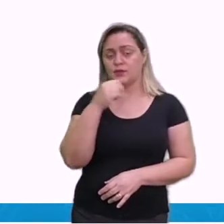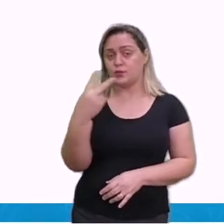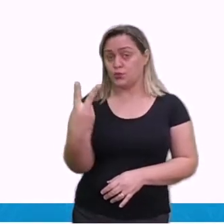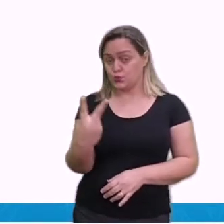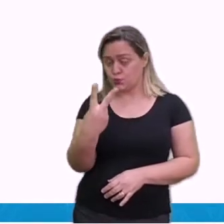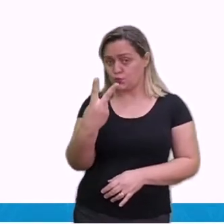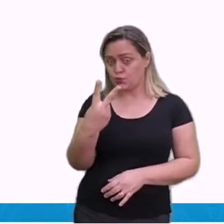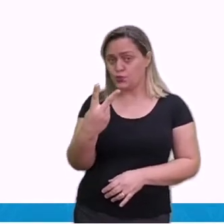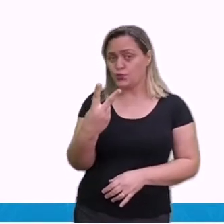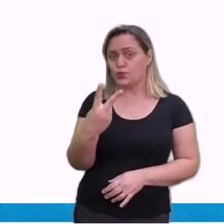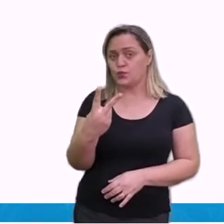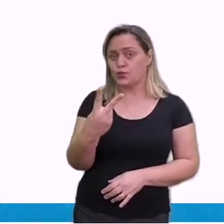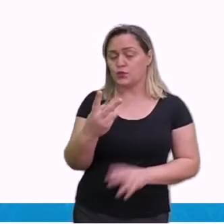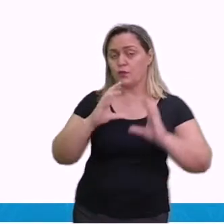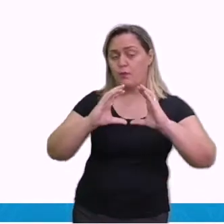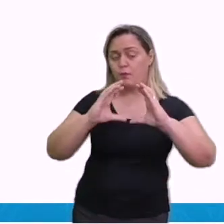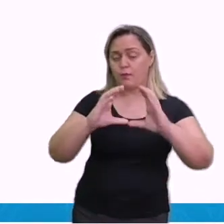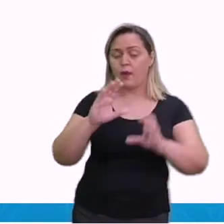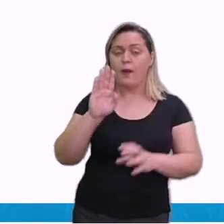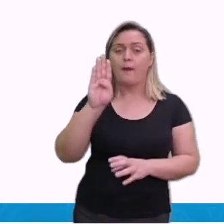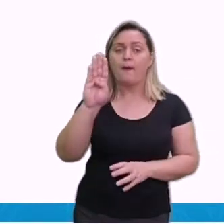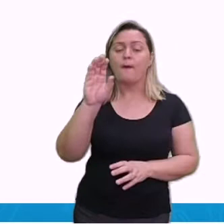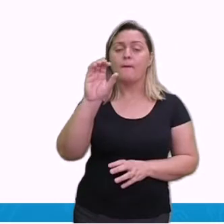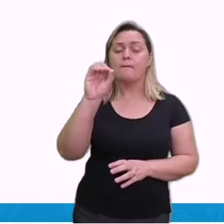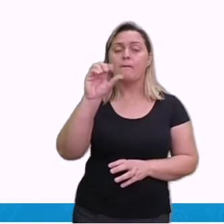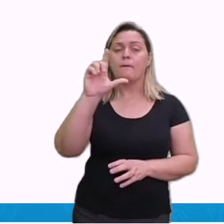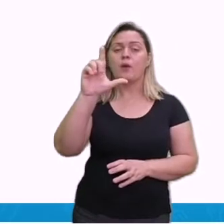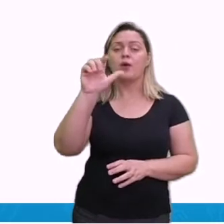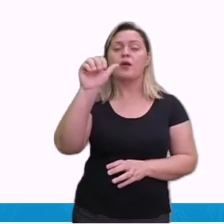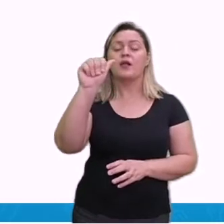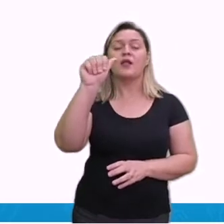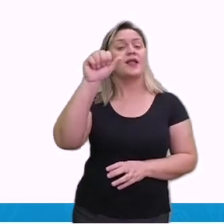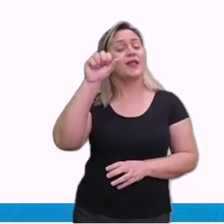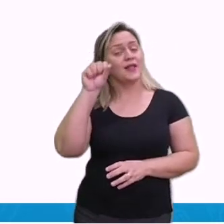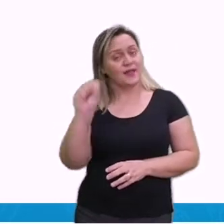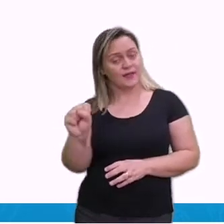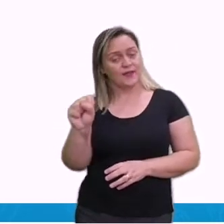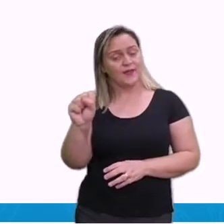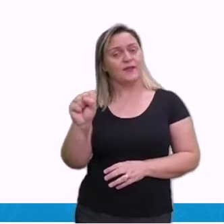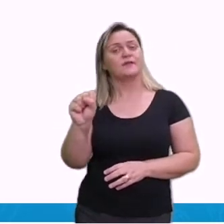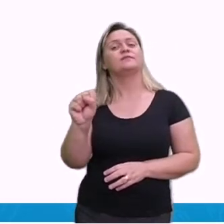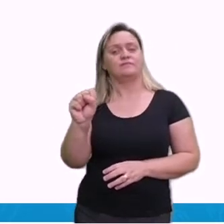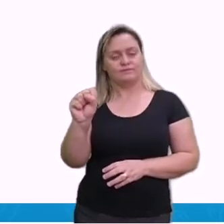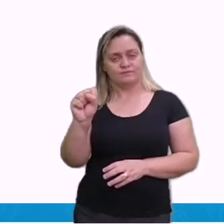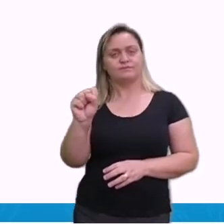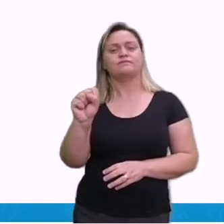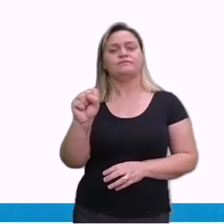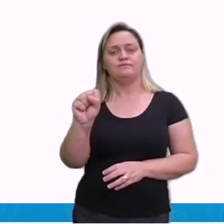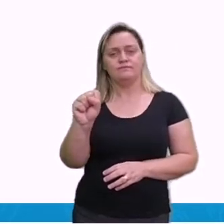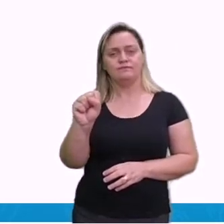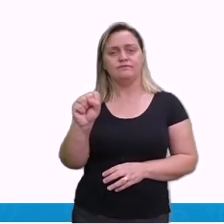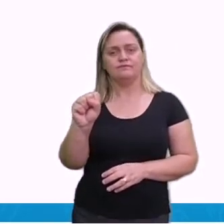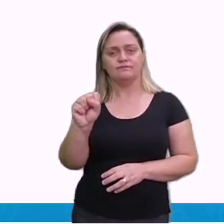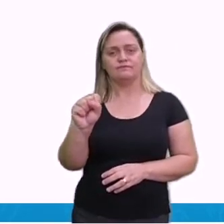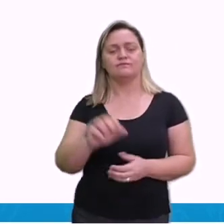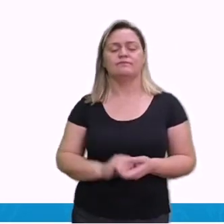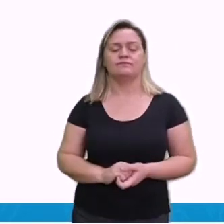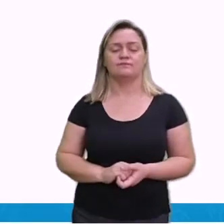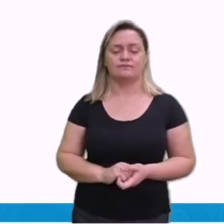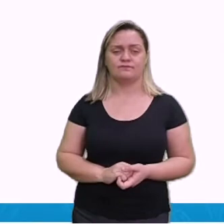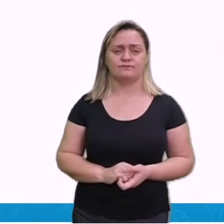duas bolas. Eu preciso, então, me referir à palavra bola no plural, por isso singular e